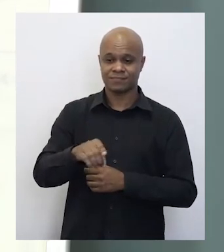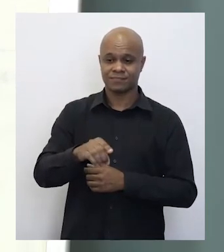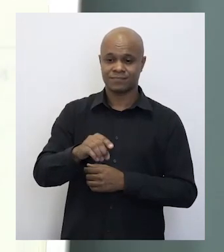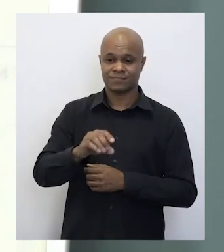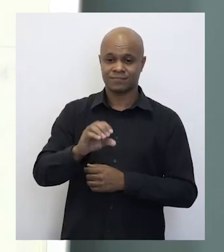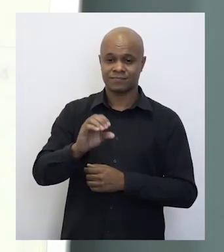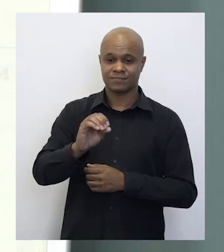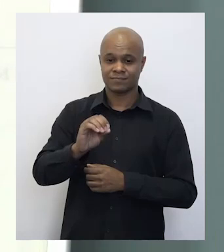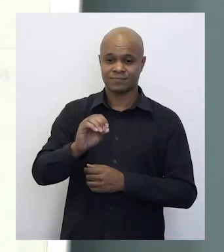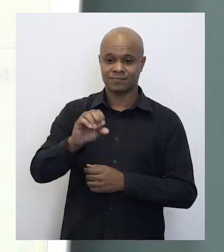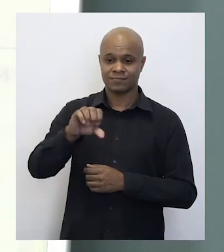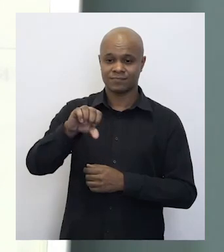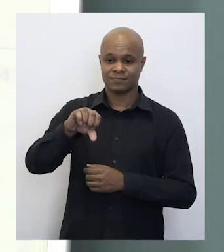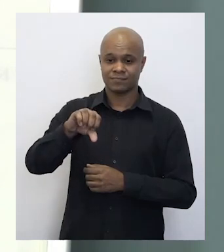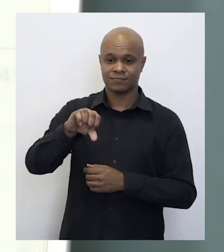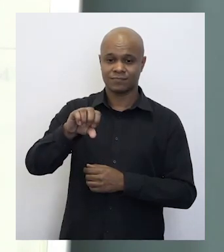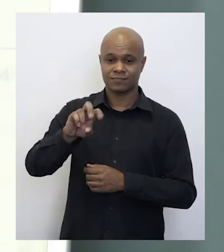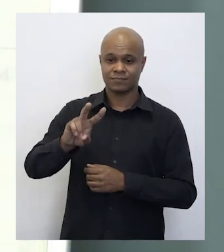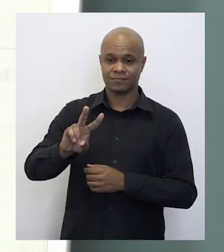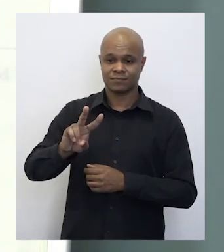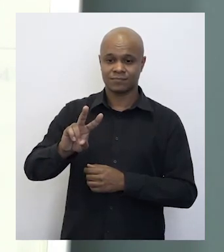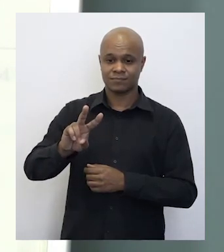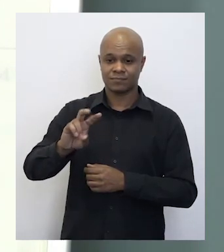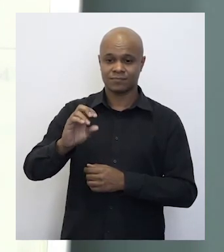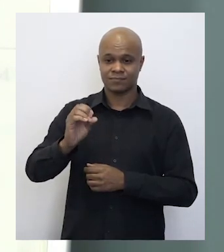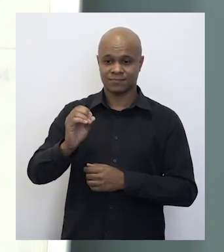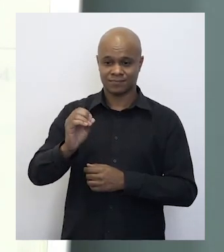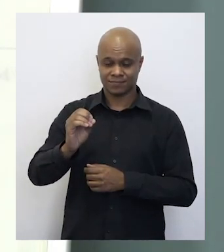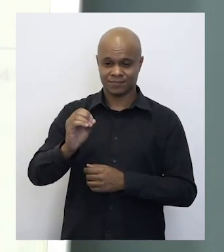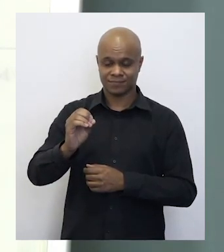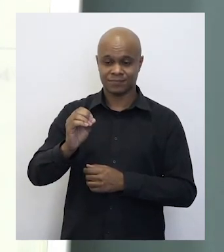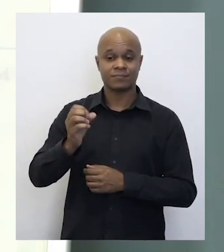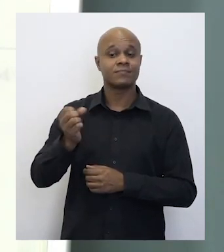0,0920. Opa, peraí.